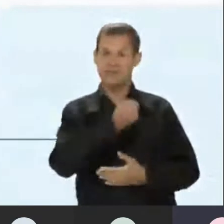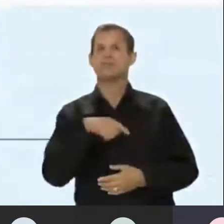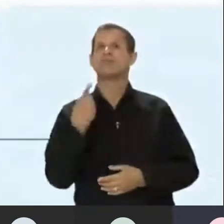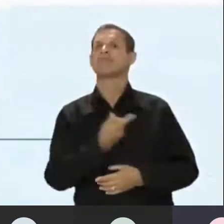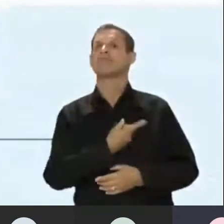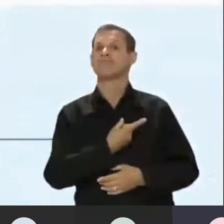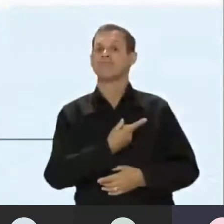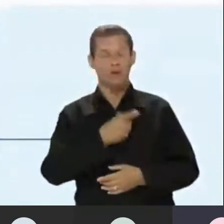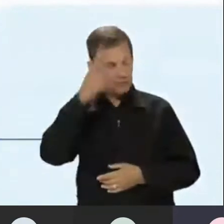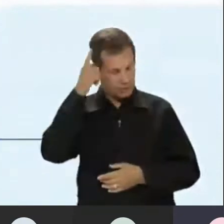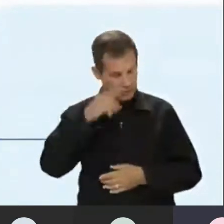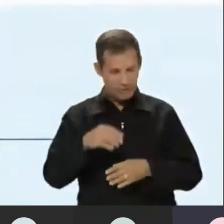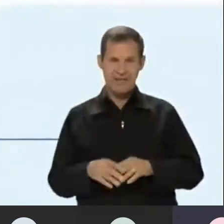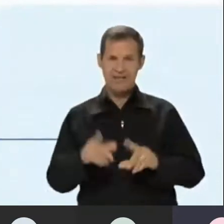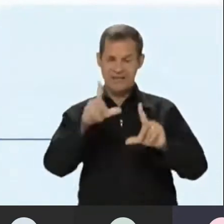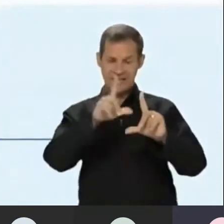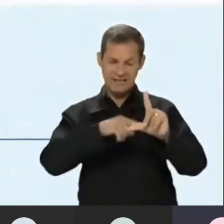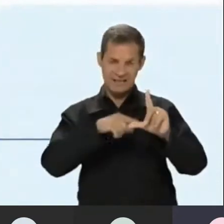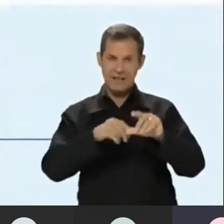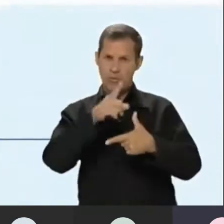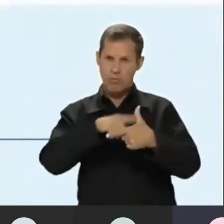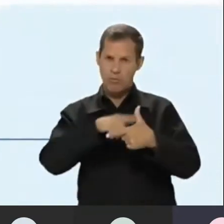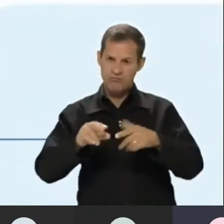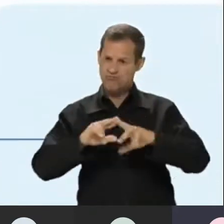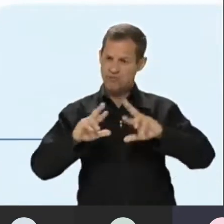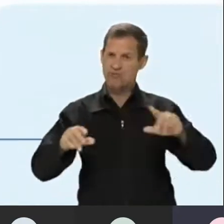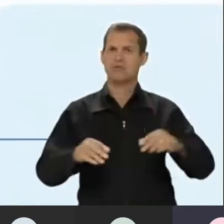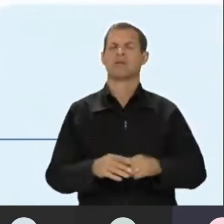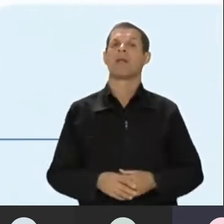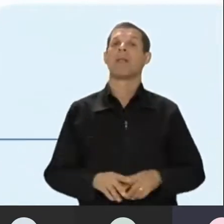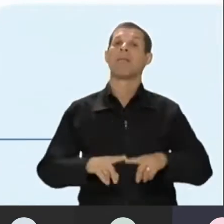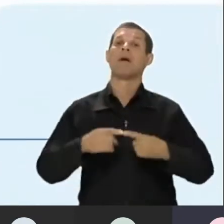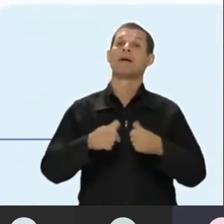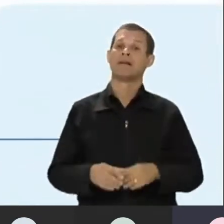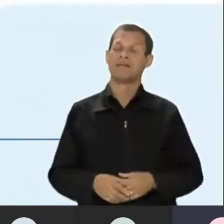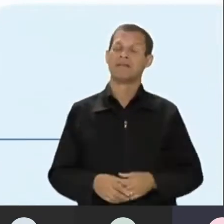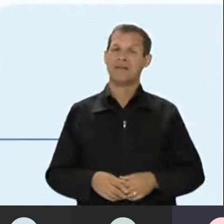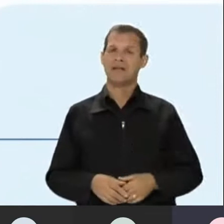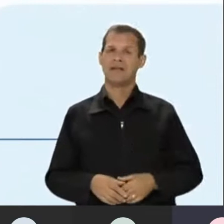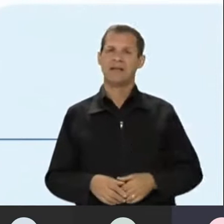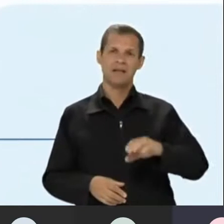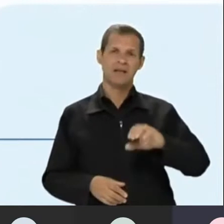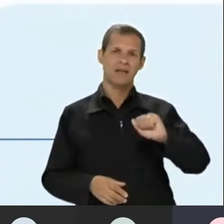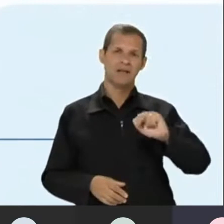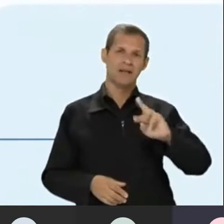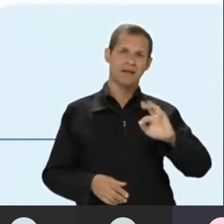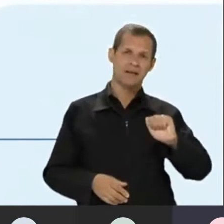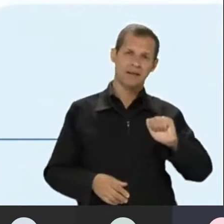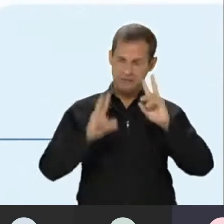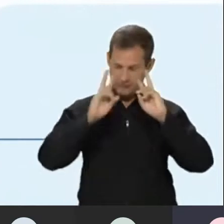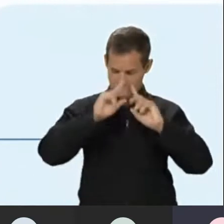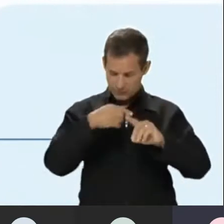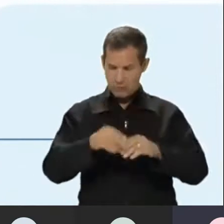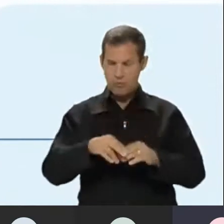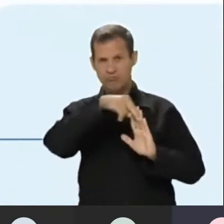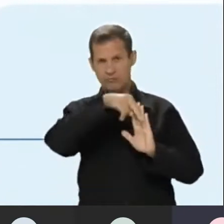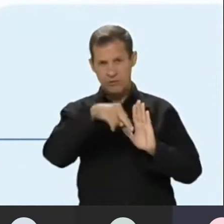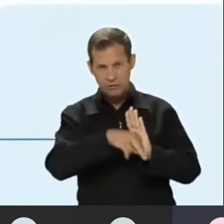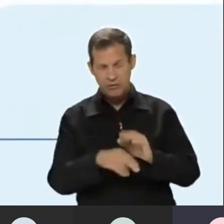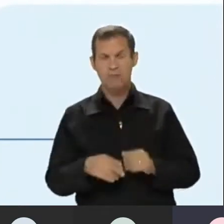números, a gente obtém essas letras, que tem uma divisão um pouquinho diferente, e essa sim é a carta que depois a gente consegue ver lá na